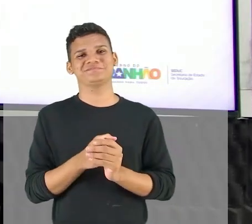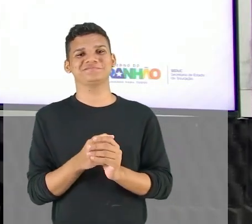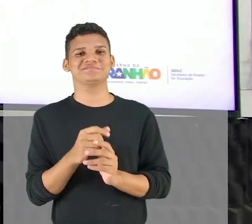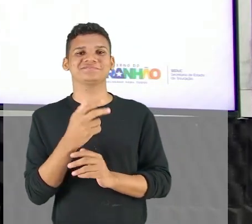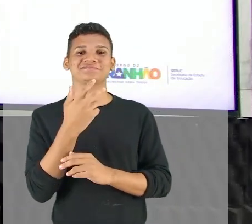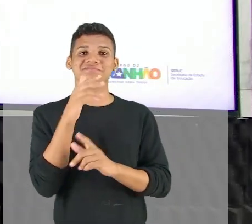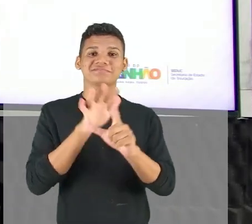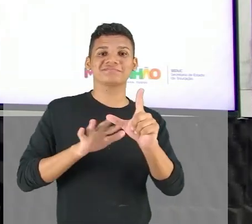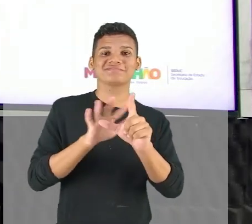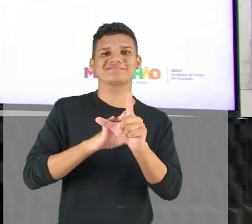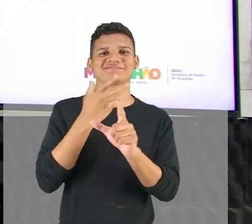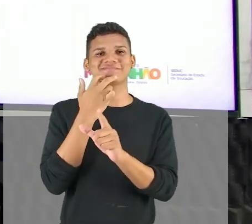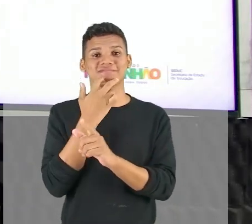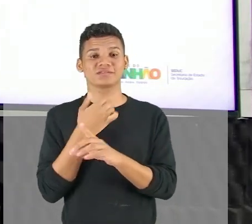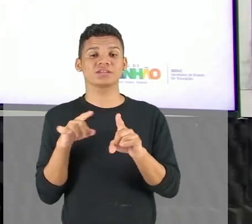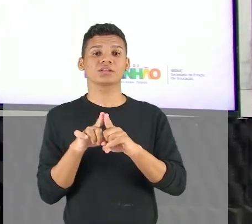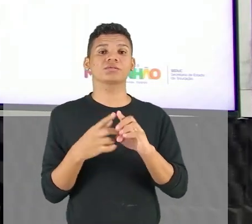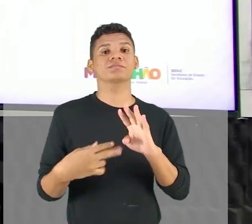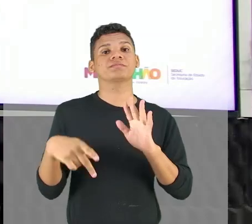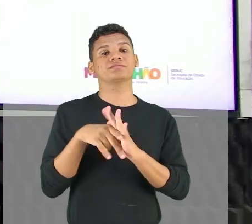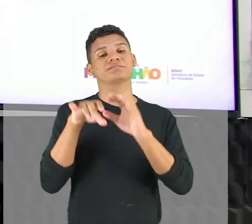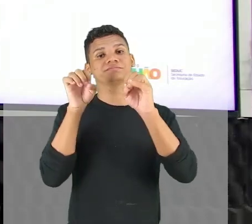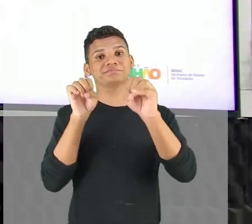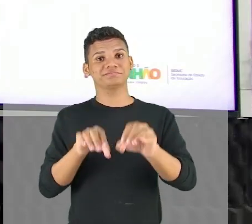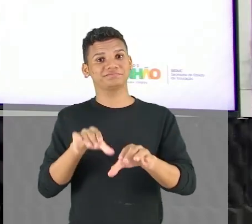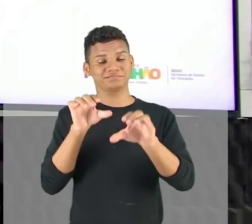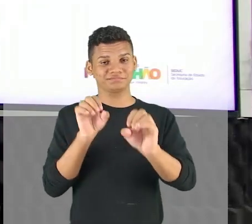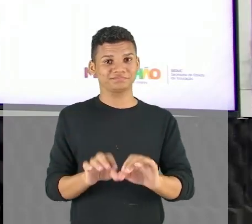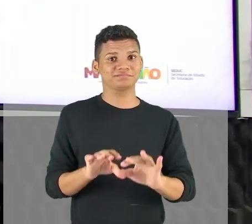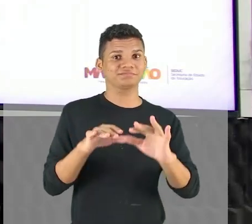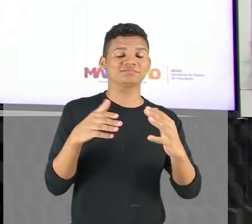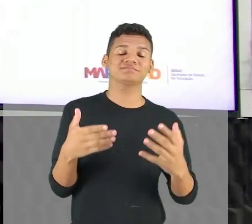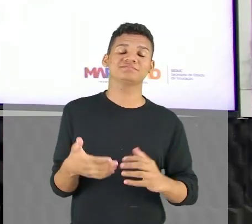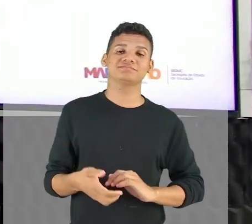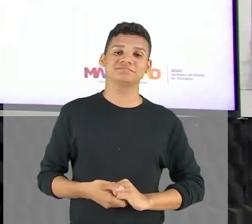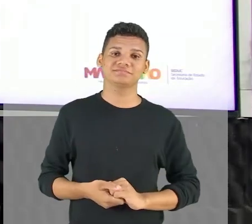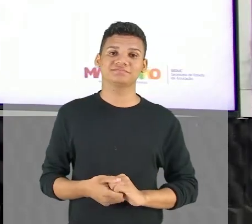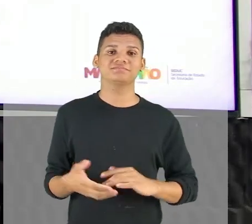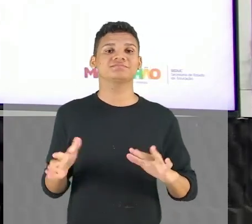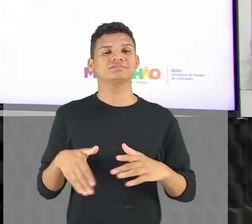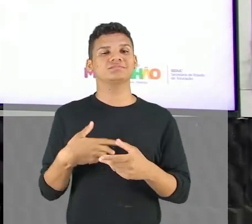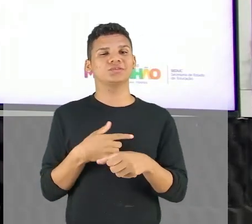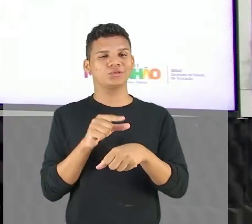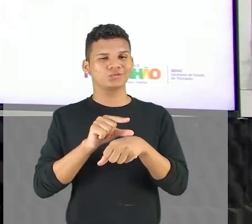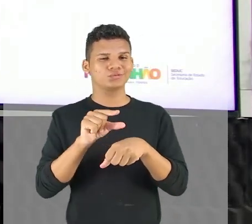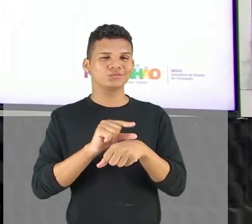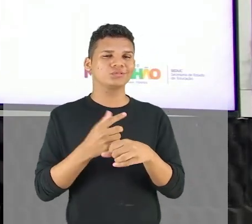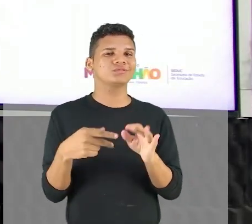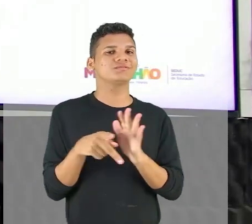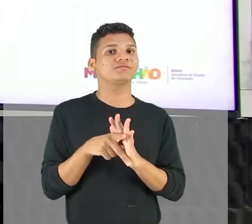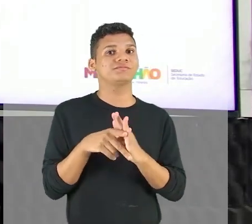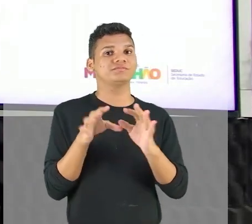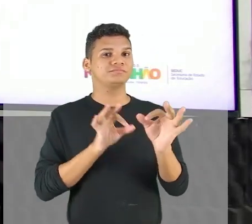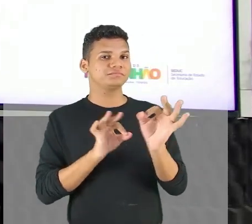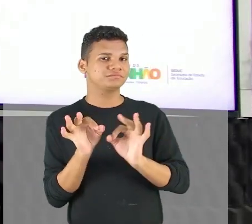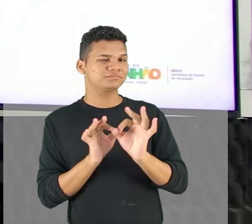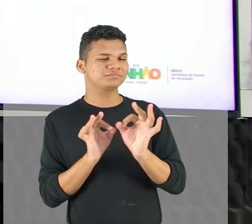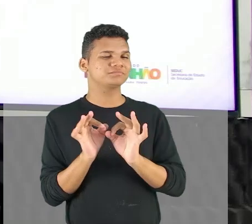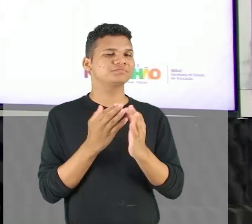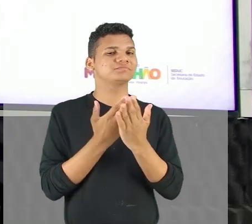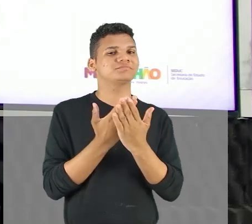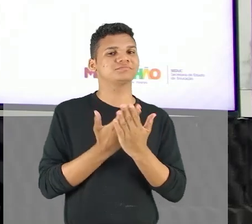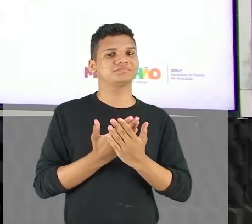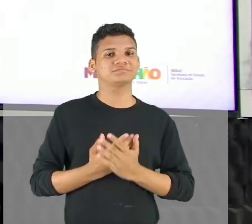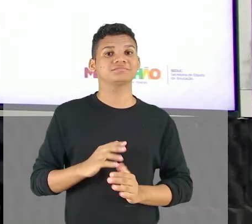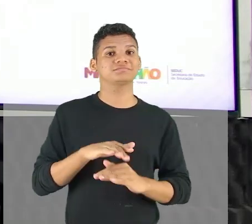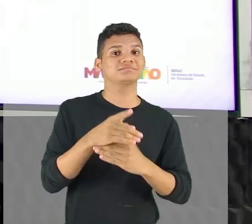Estado do Maranhão através da Secretaria de Educação. Então, aqui é um cursinho pré-vestibular para que você possa, né,